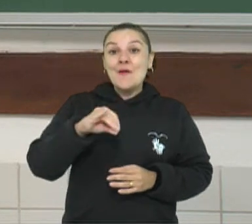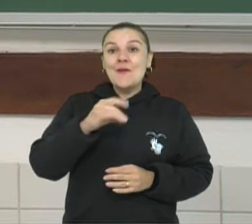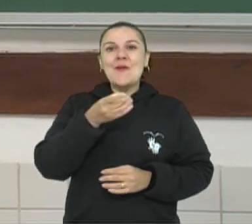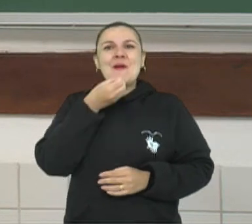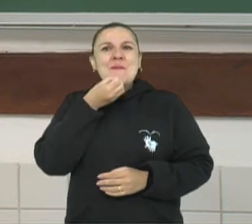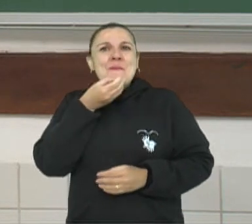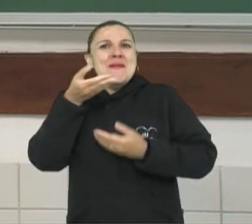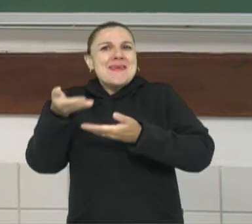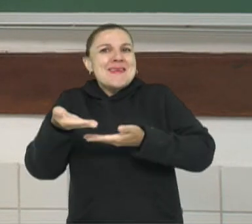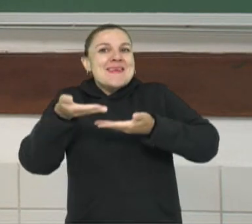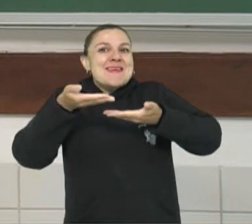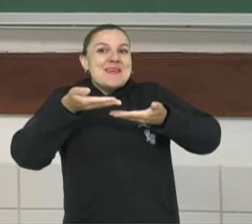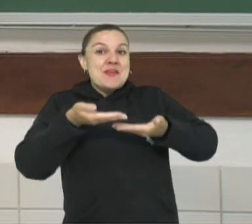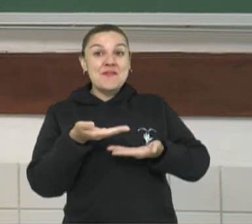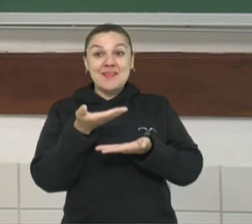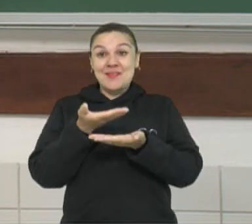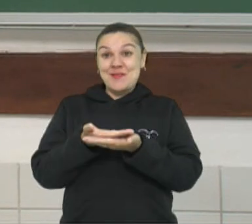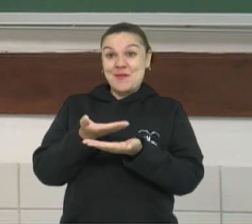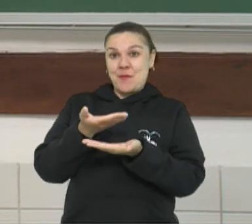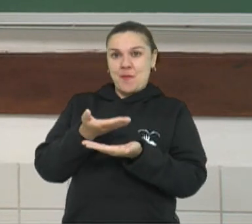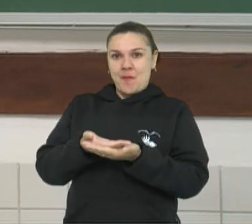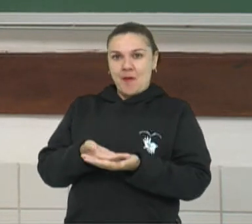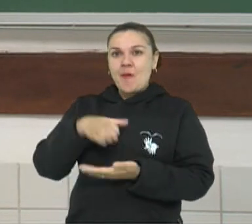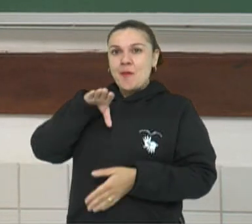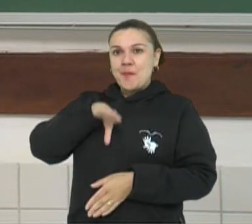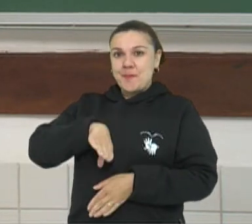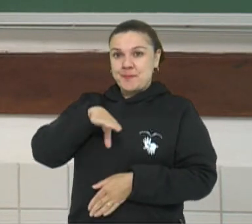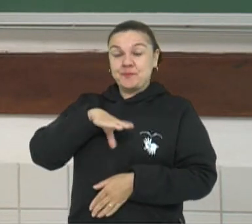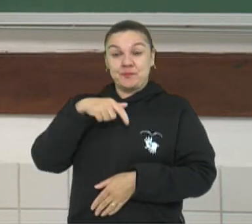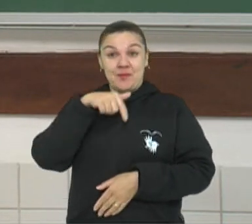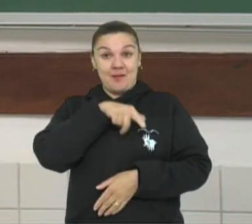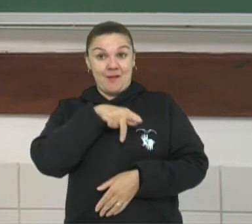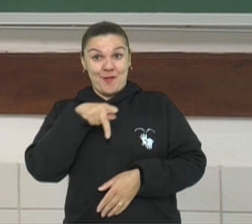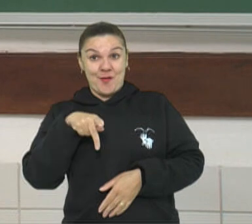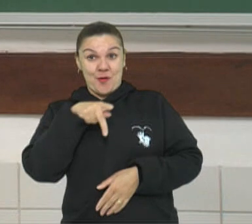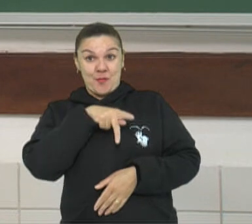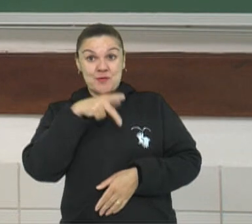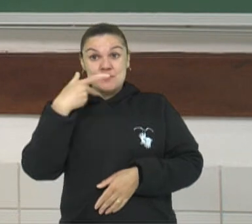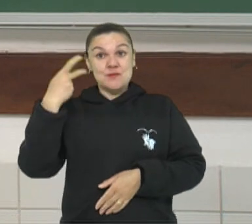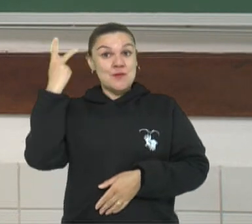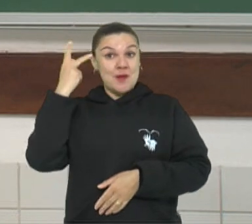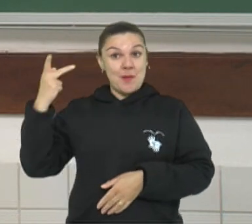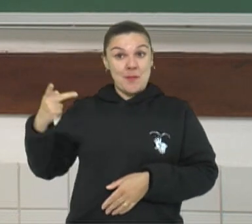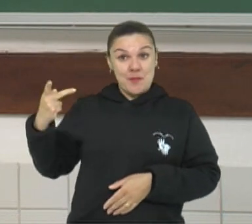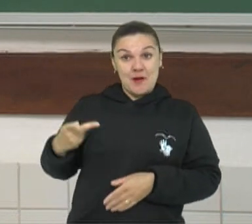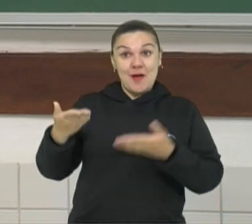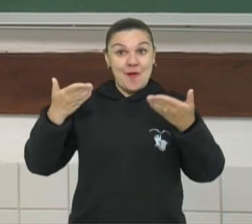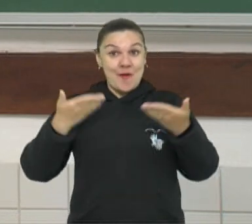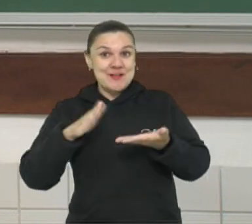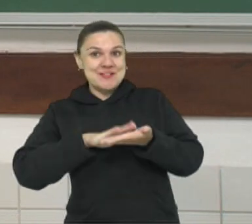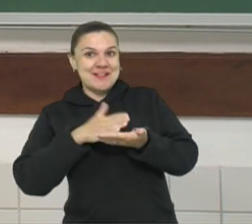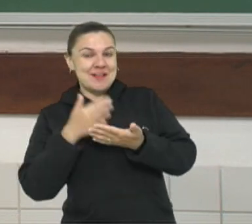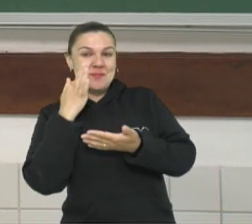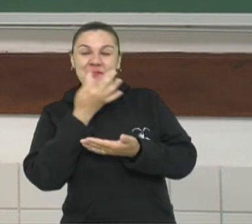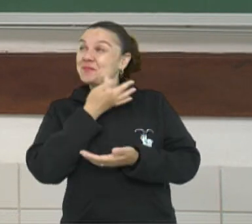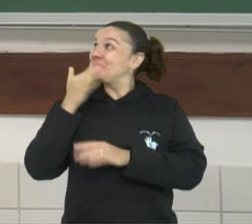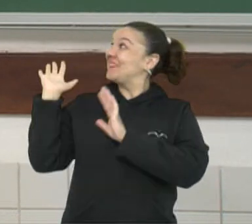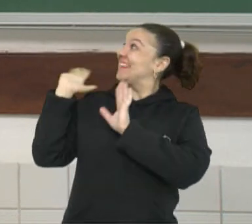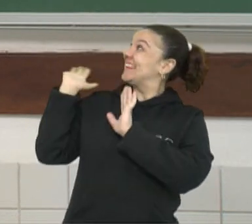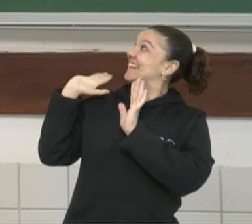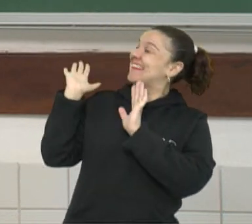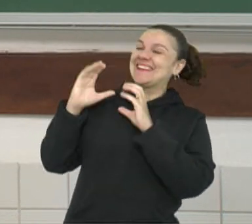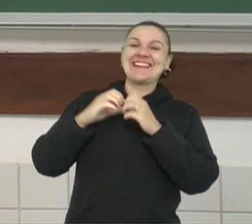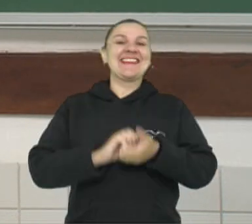seja muito bem-vindo à sua aula de língua portuguesa. Eu sou a professora Poliana Paio, essa é a Francis, tudo